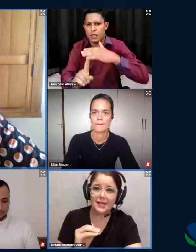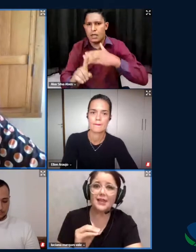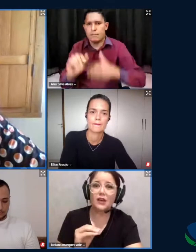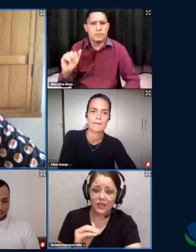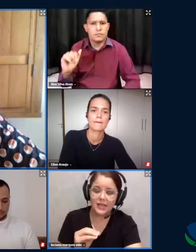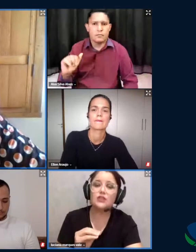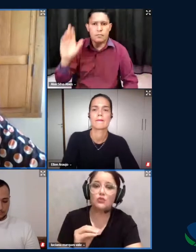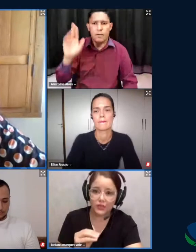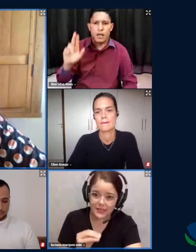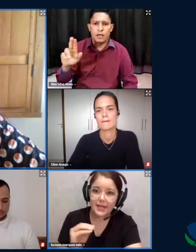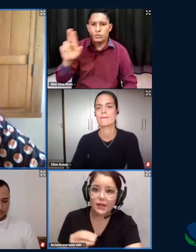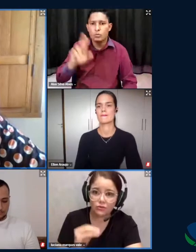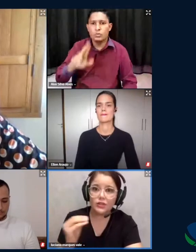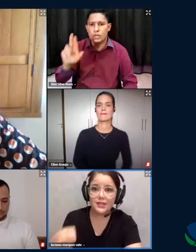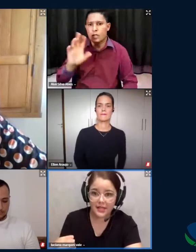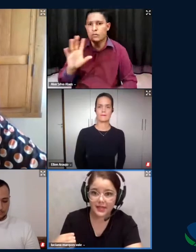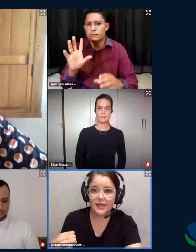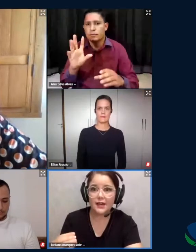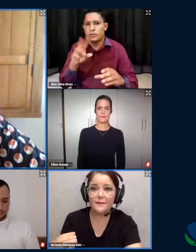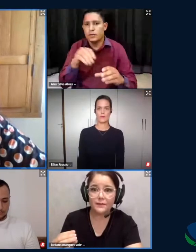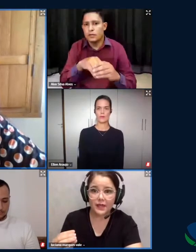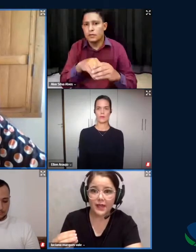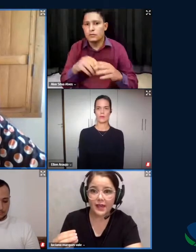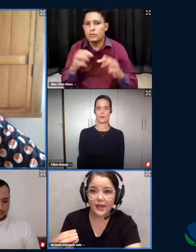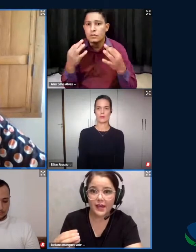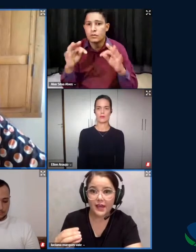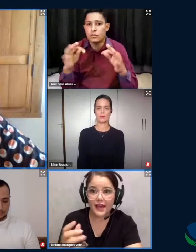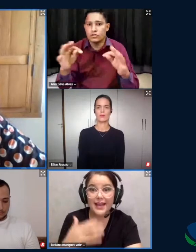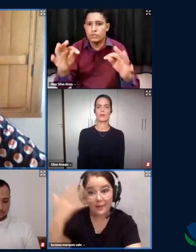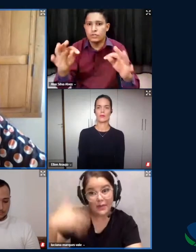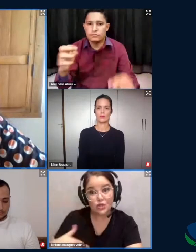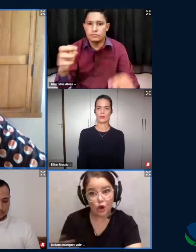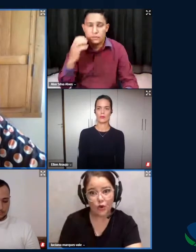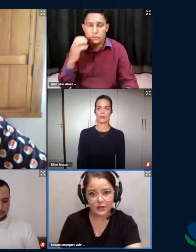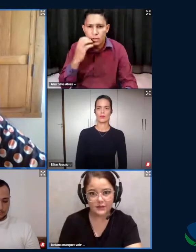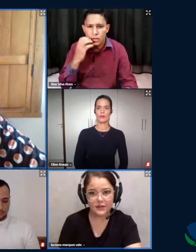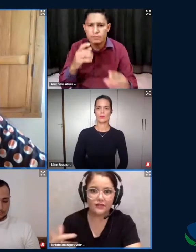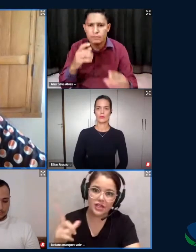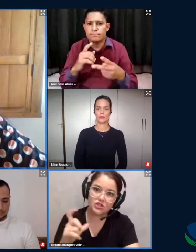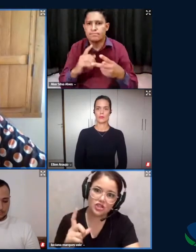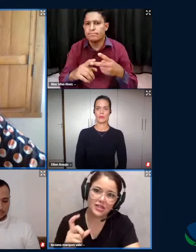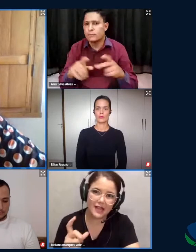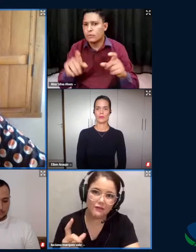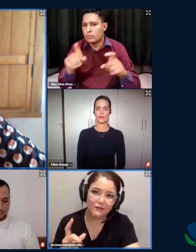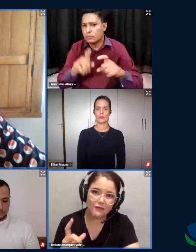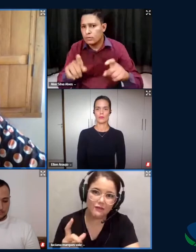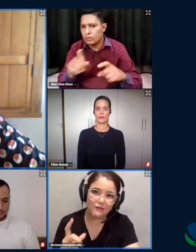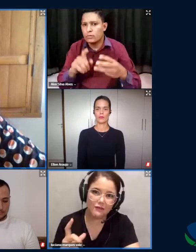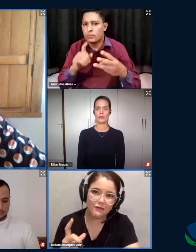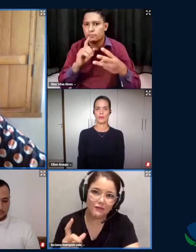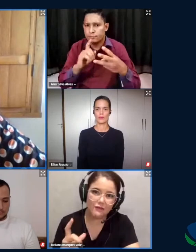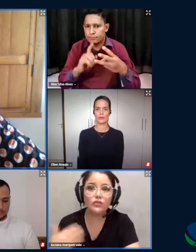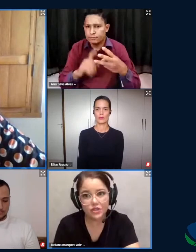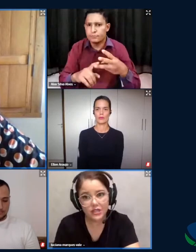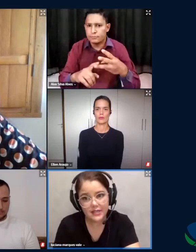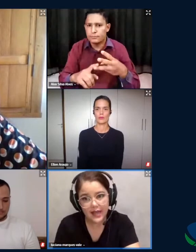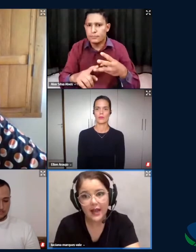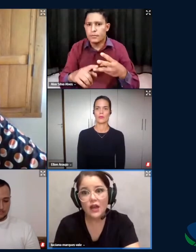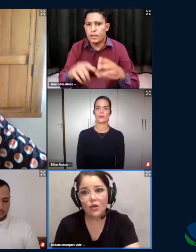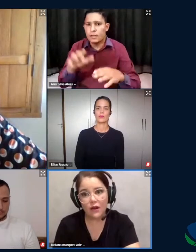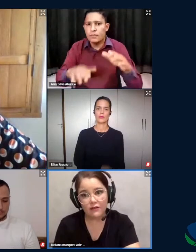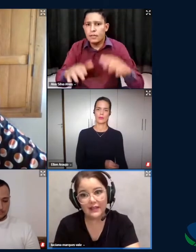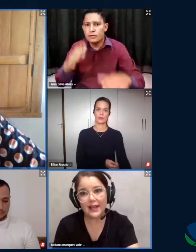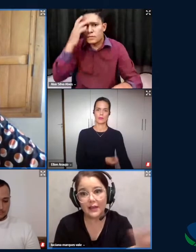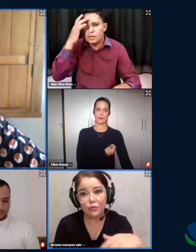do que seria isso, o desenho do que seria a pessoa. Desde utilizar foto, eu optei por